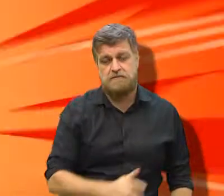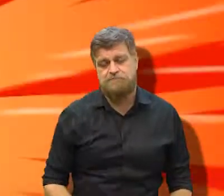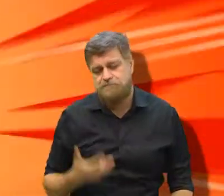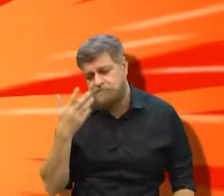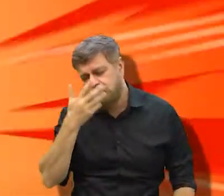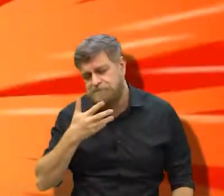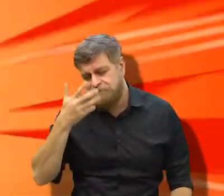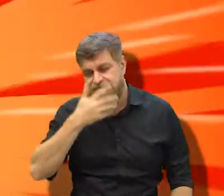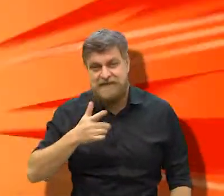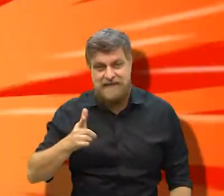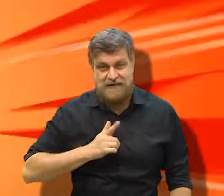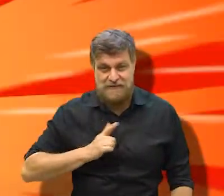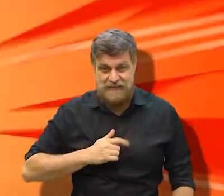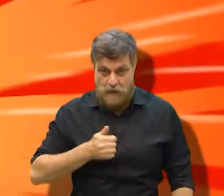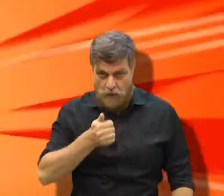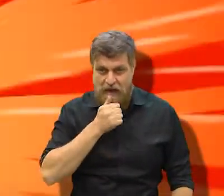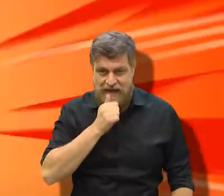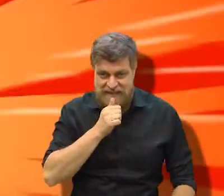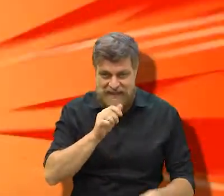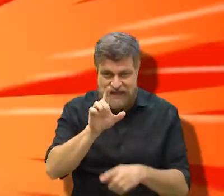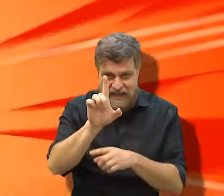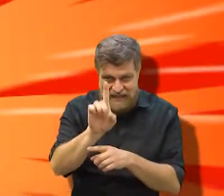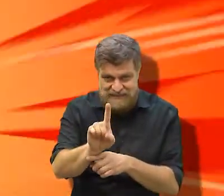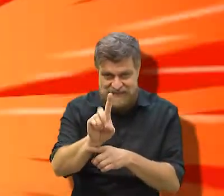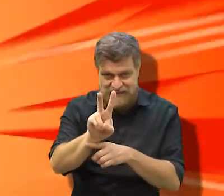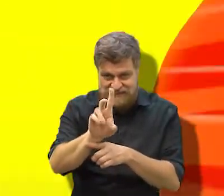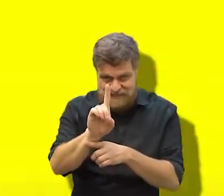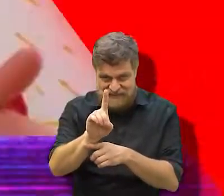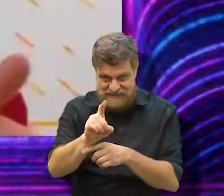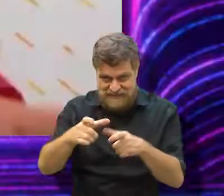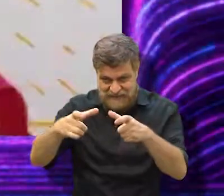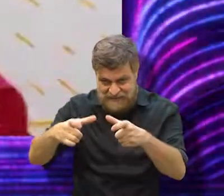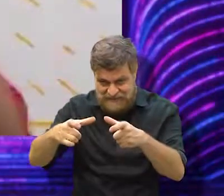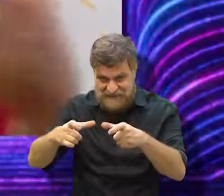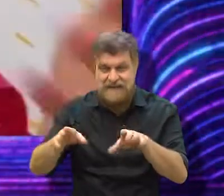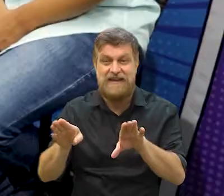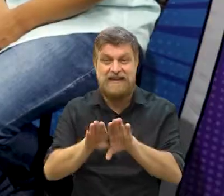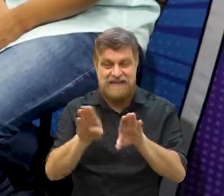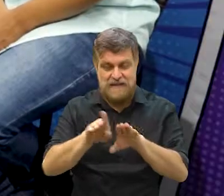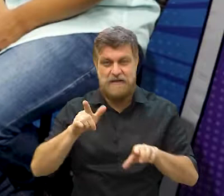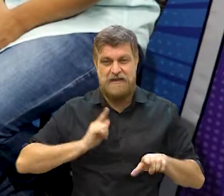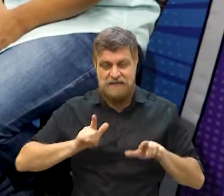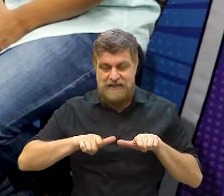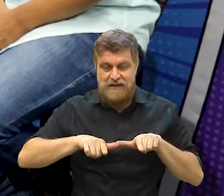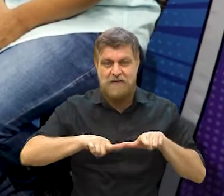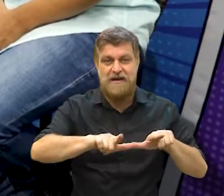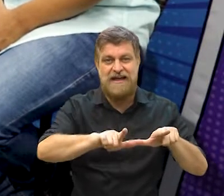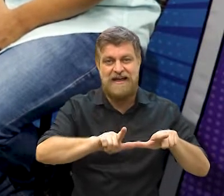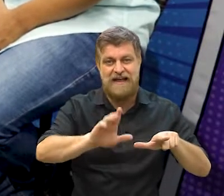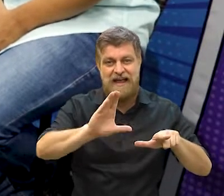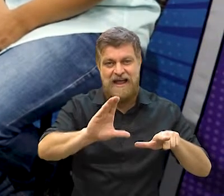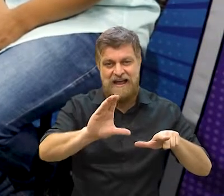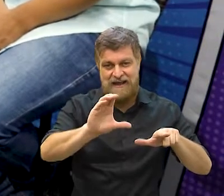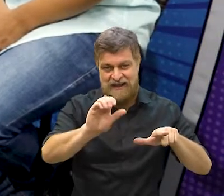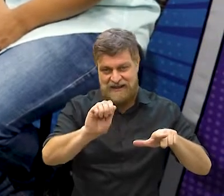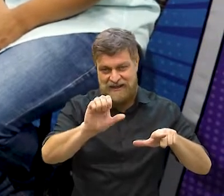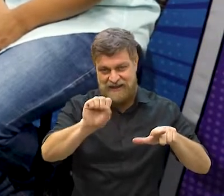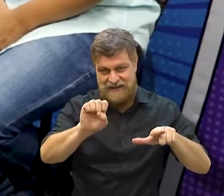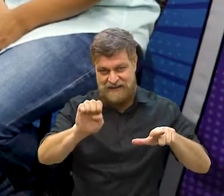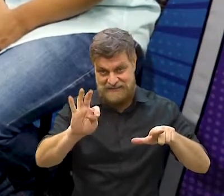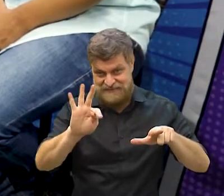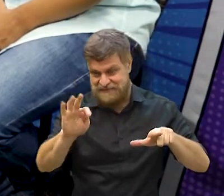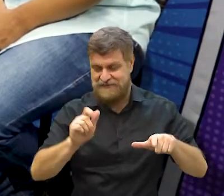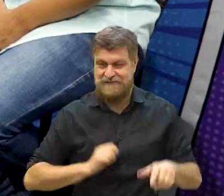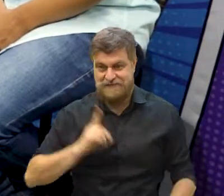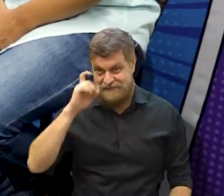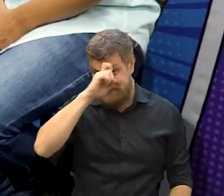uma DVD-teca, que a galera, não sei se o pessoal jovem sabe, DVD, fita, eu tinha fita, ainda tenho algumas. O